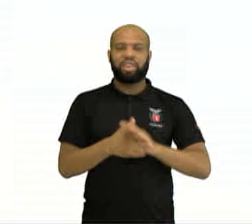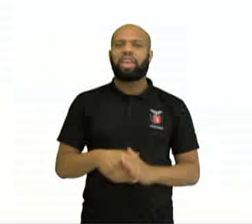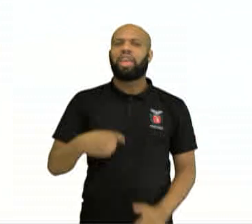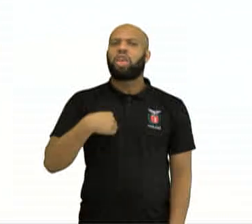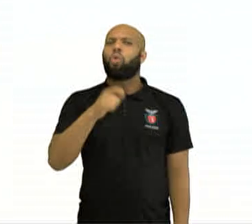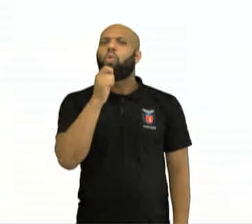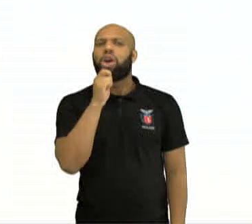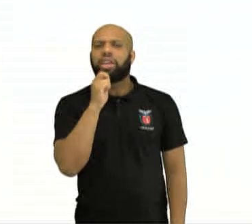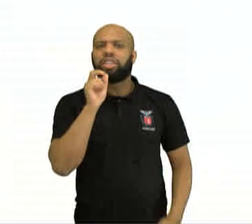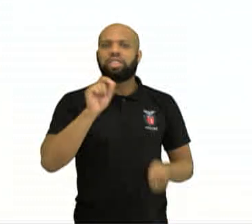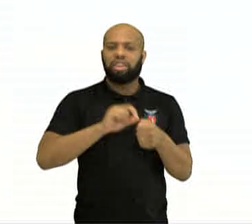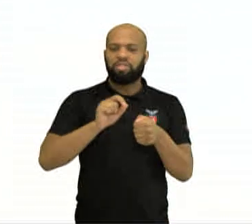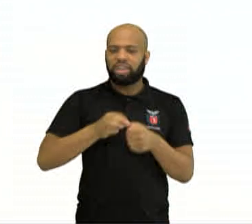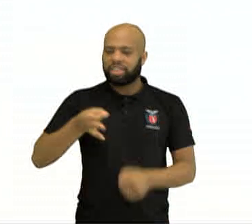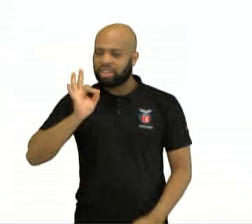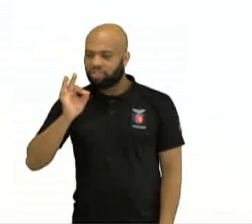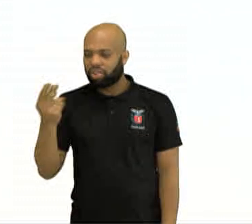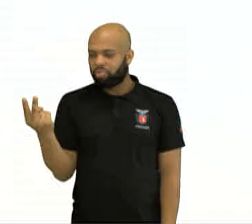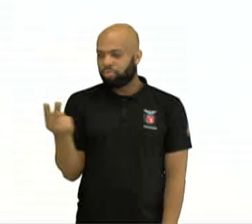faço café para 2.